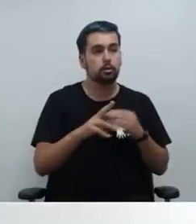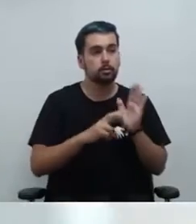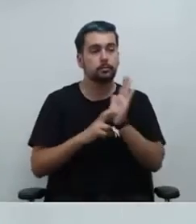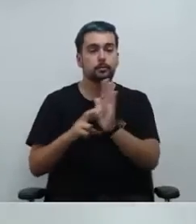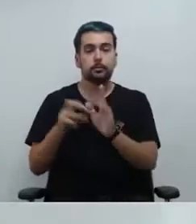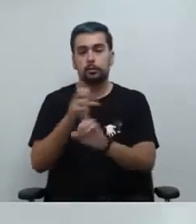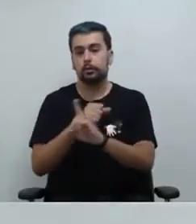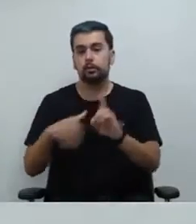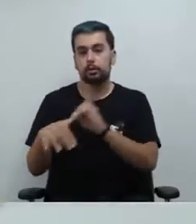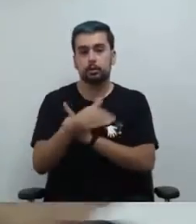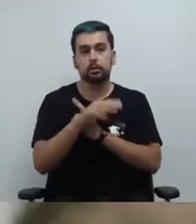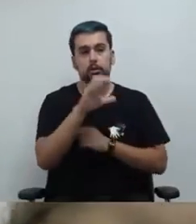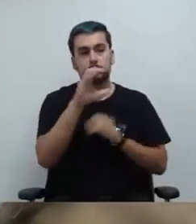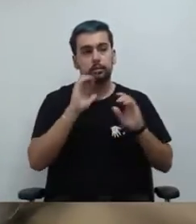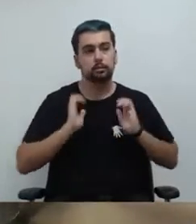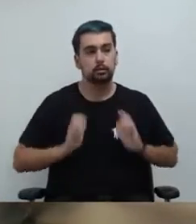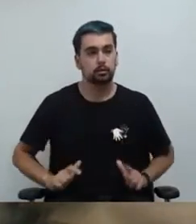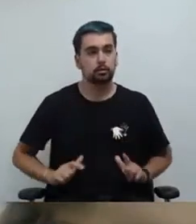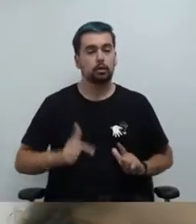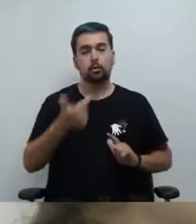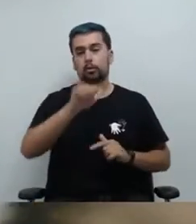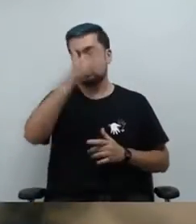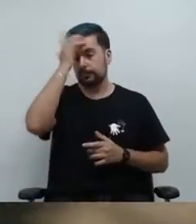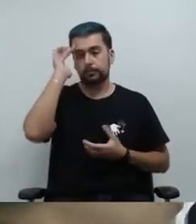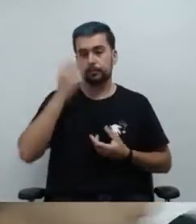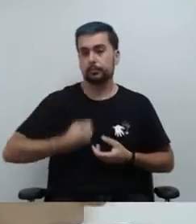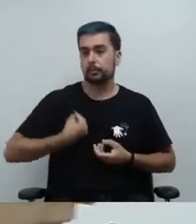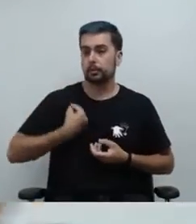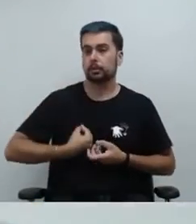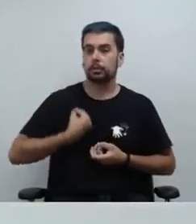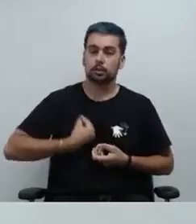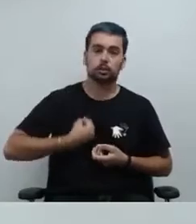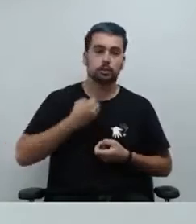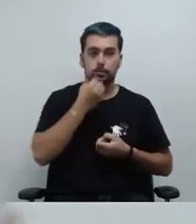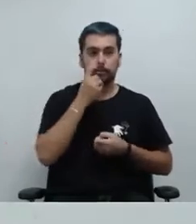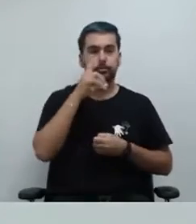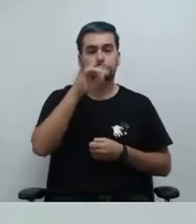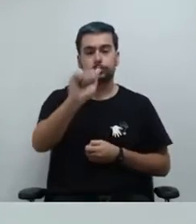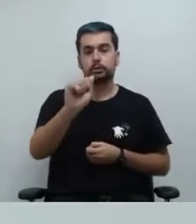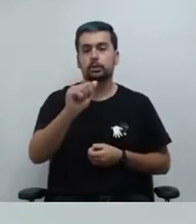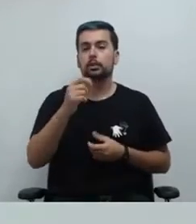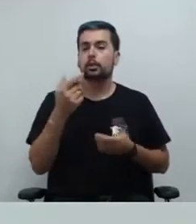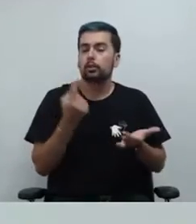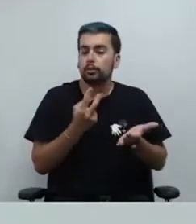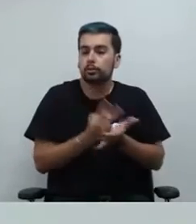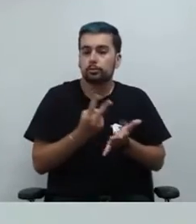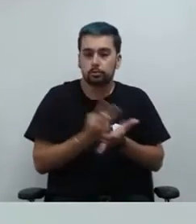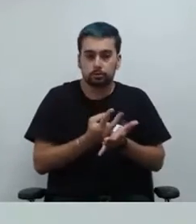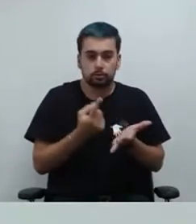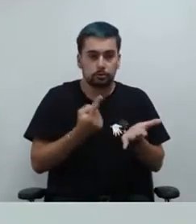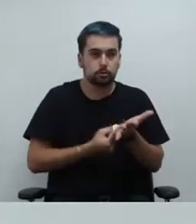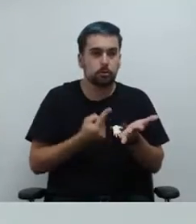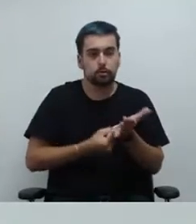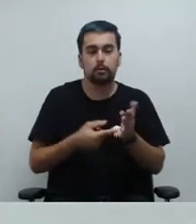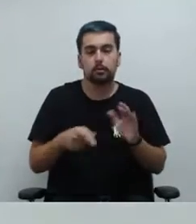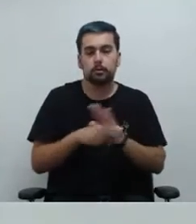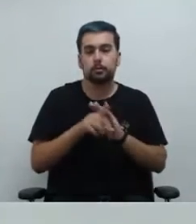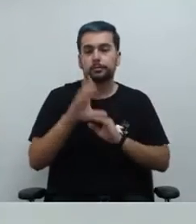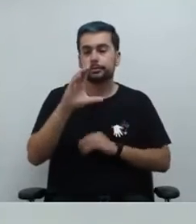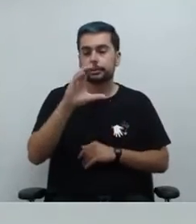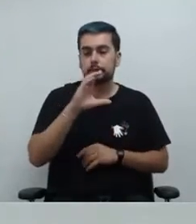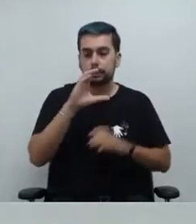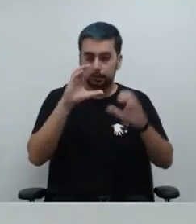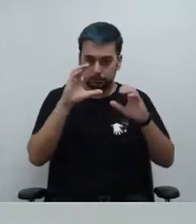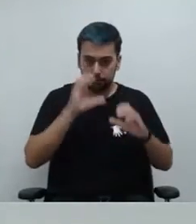da sociedade civil e demais presentes, bom dia. Em continuidade à proposta apresentada pelo Núcleo de Cidadania e Direitos Humanos